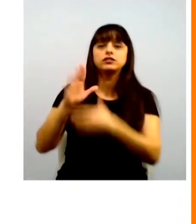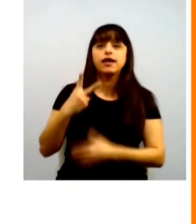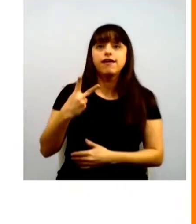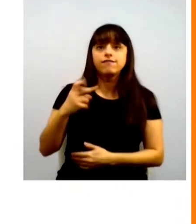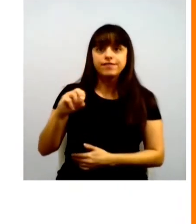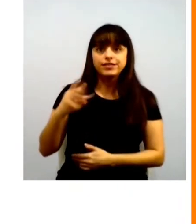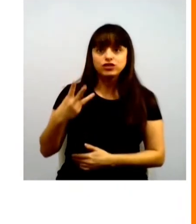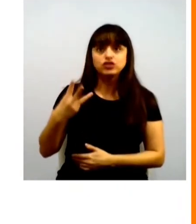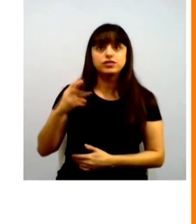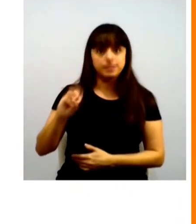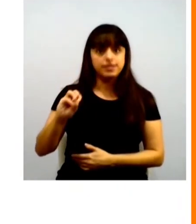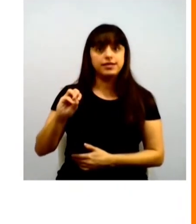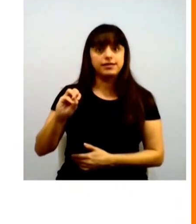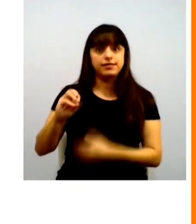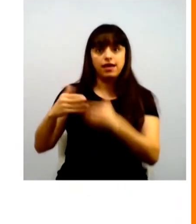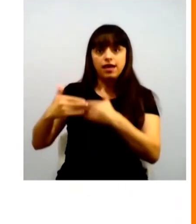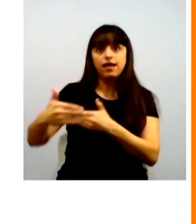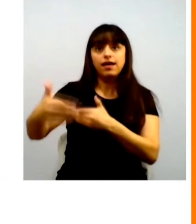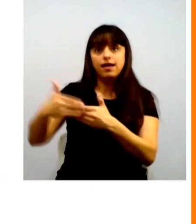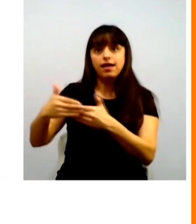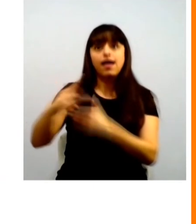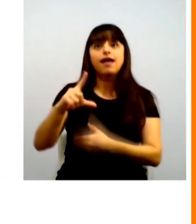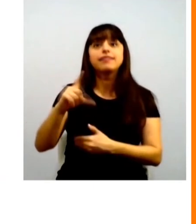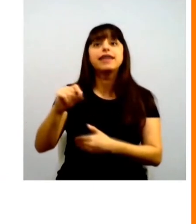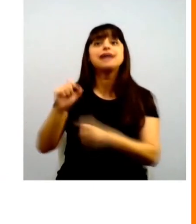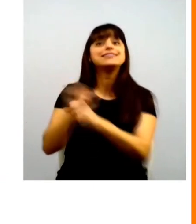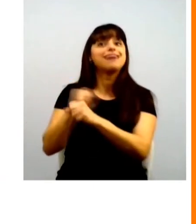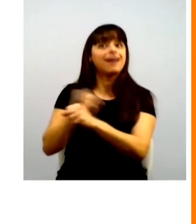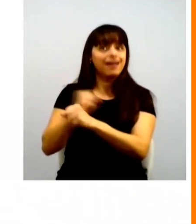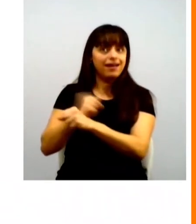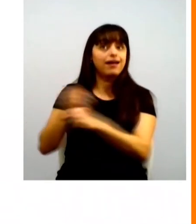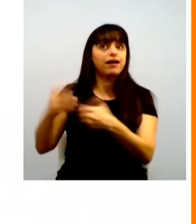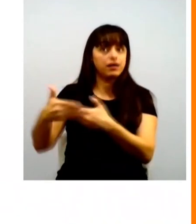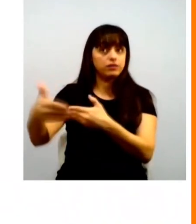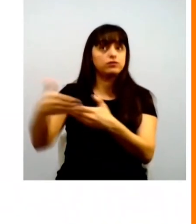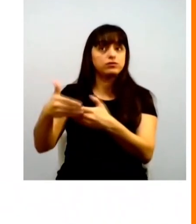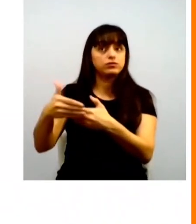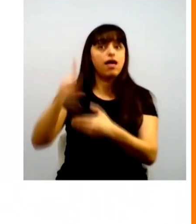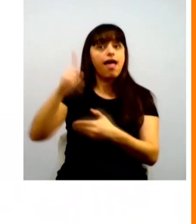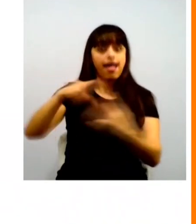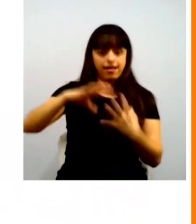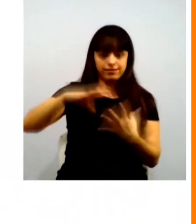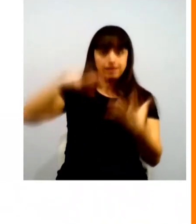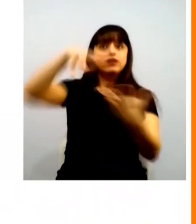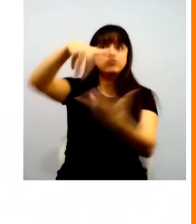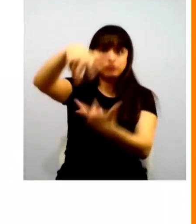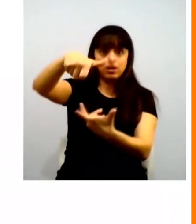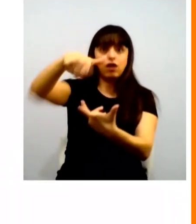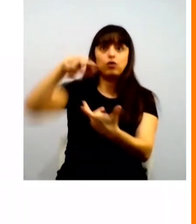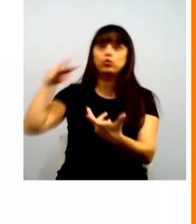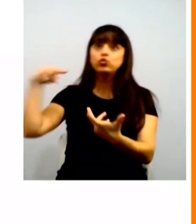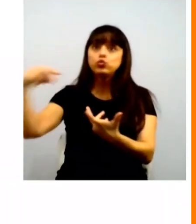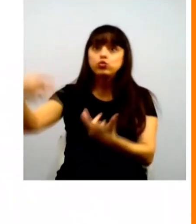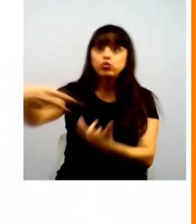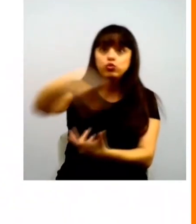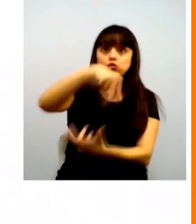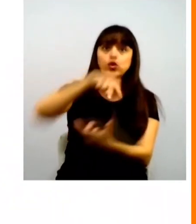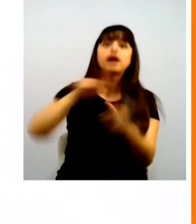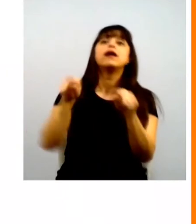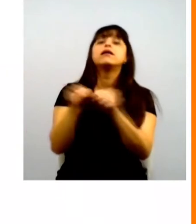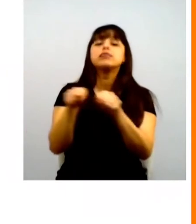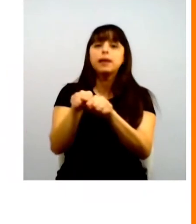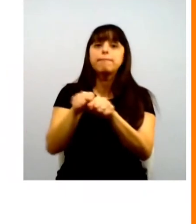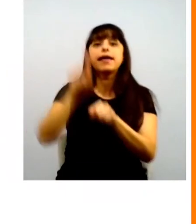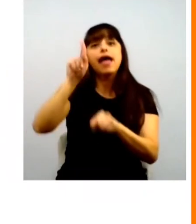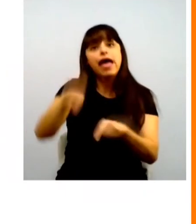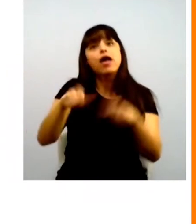10 anos de É unha agenda internacional e local a la vez. Internacional e local. Agora se está hablando que debido a a